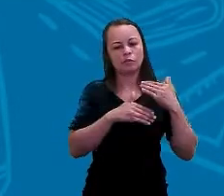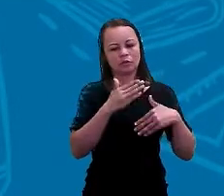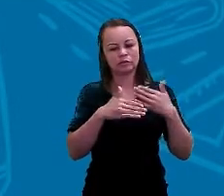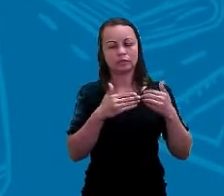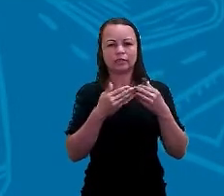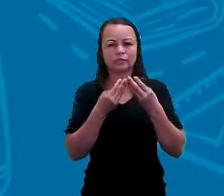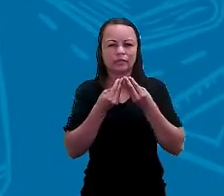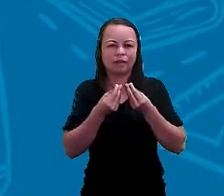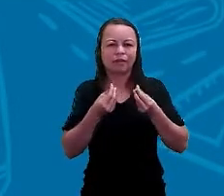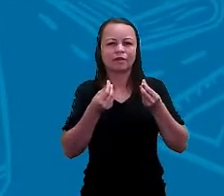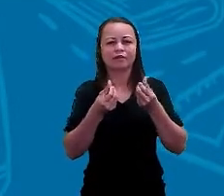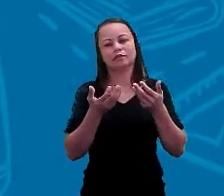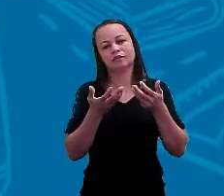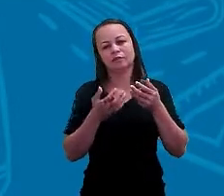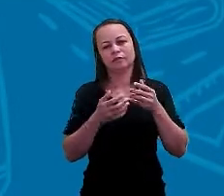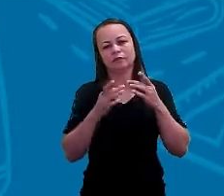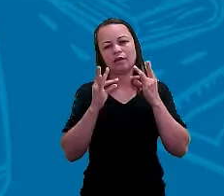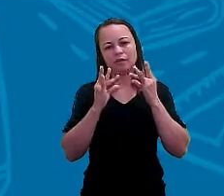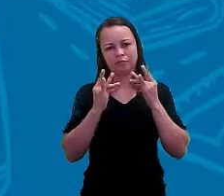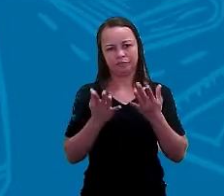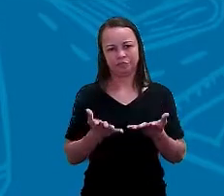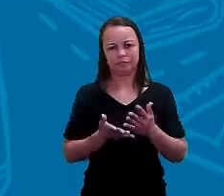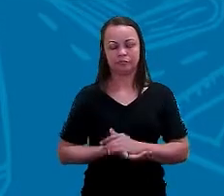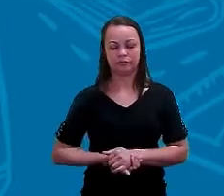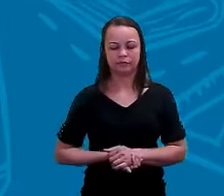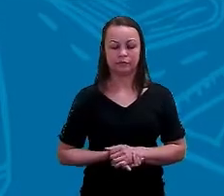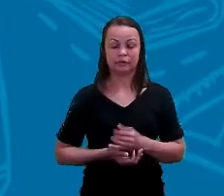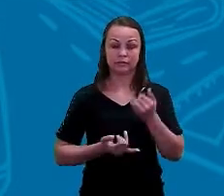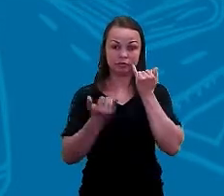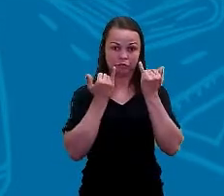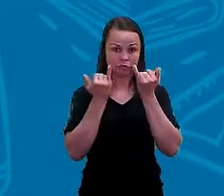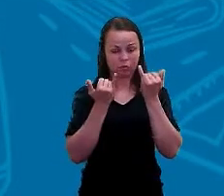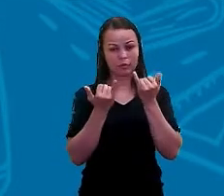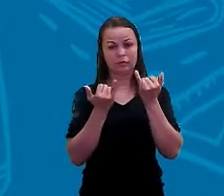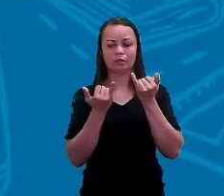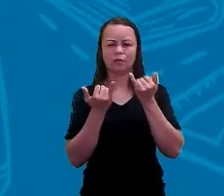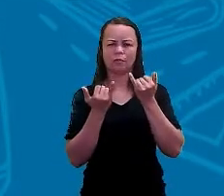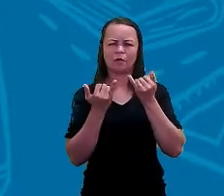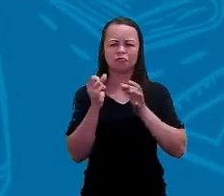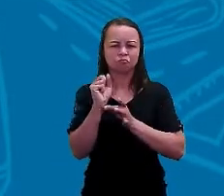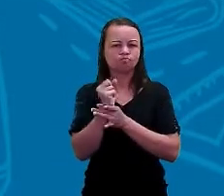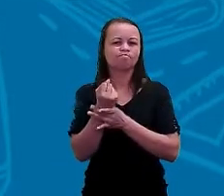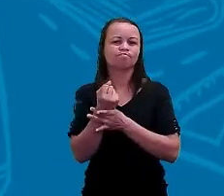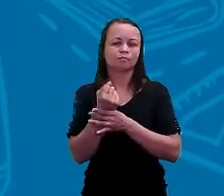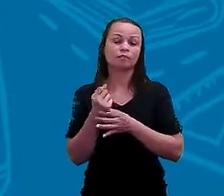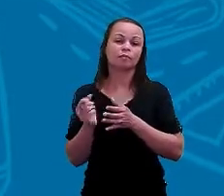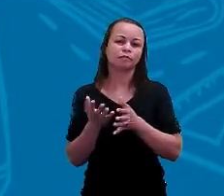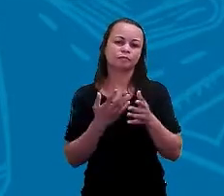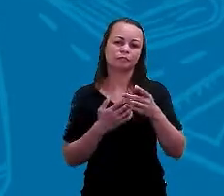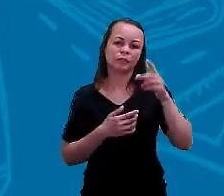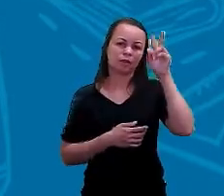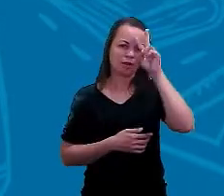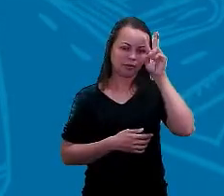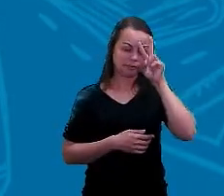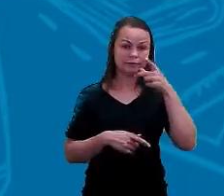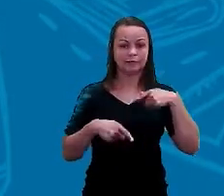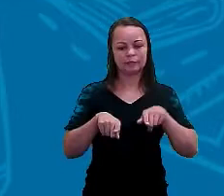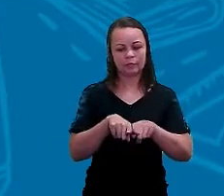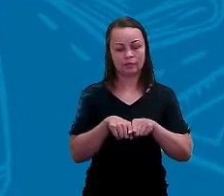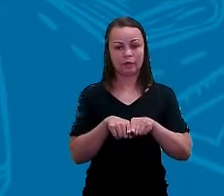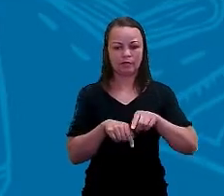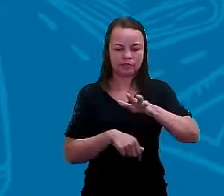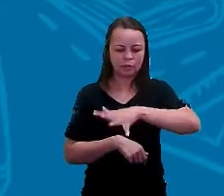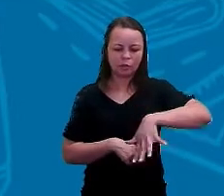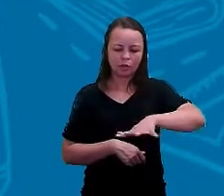De secreção glandular. Ficando essas informações bem fortalecido, e claro, lembre-se que esse ambiente aqui é